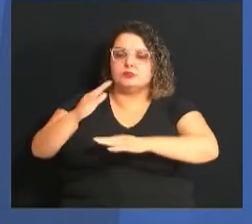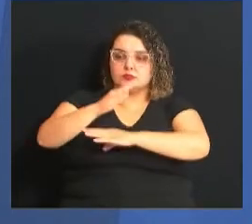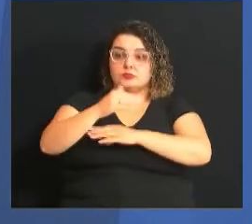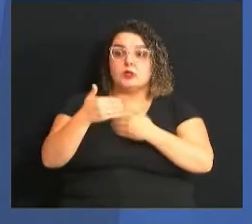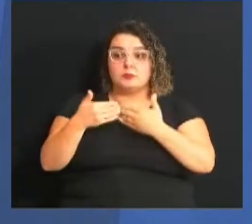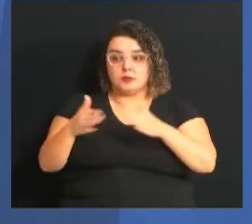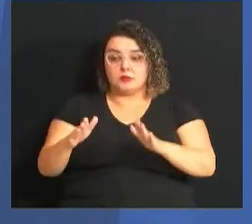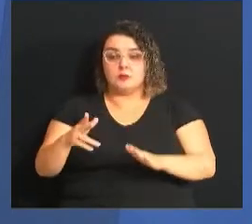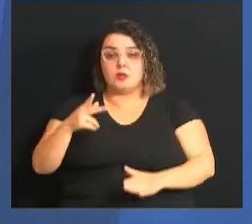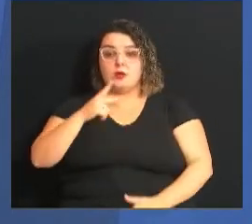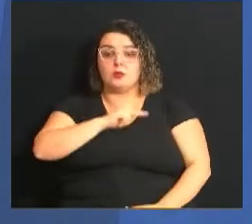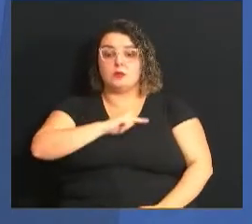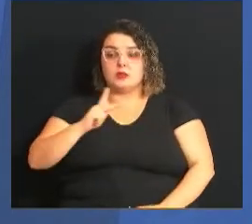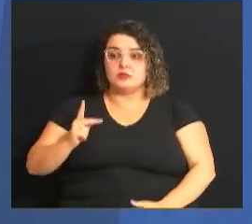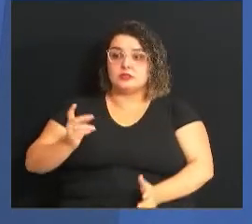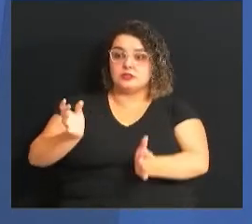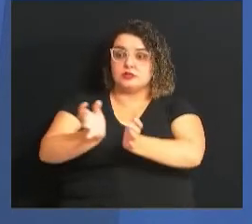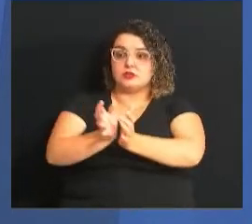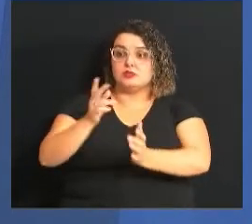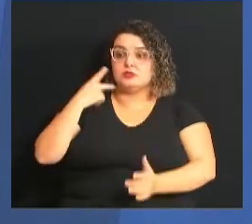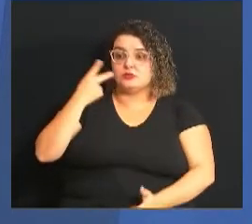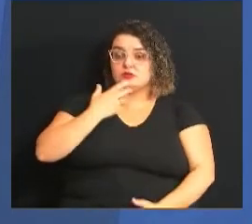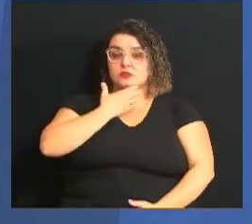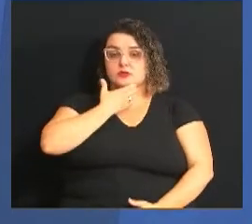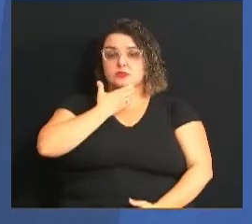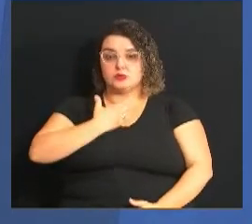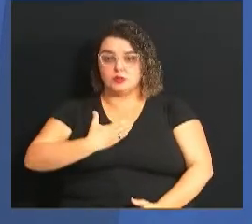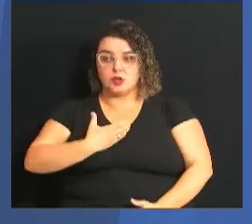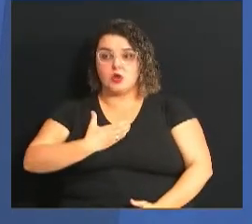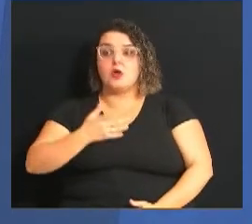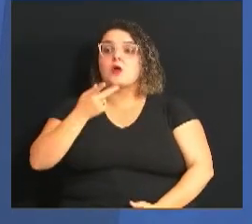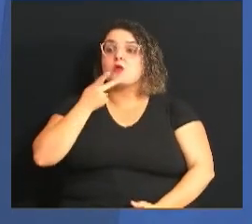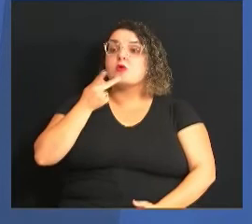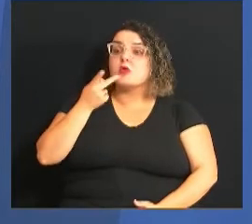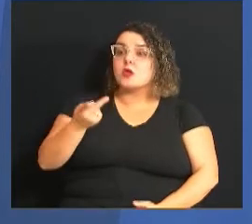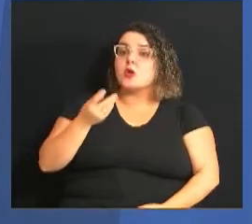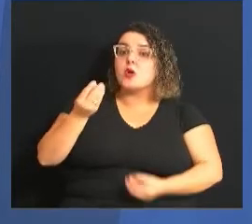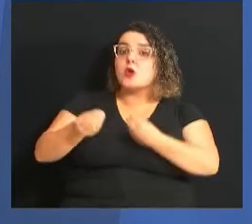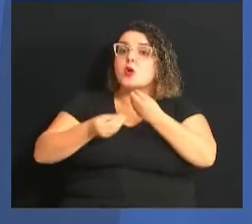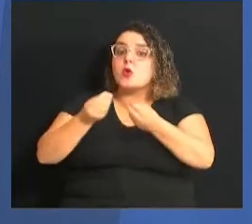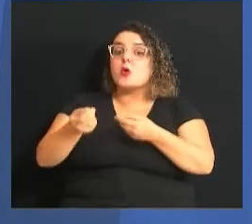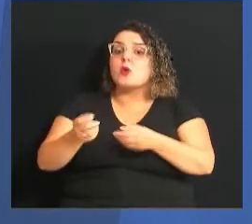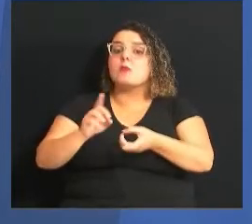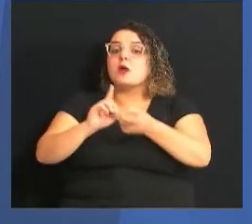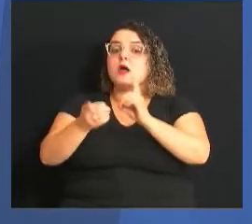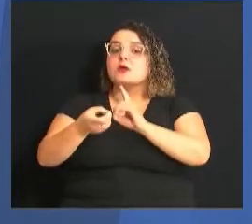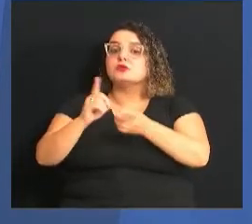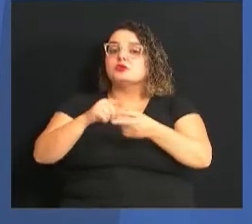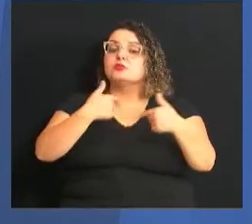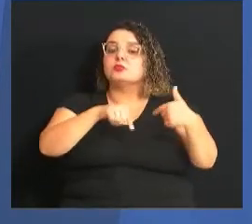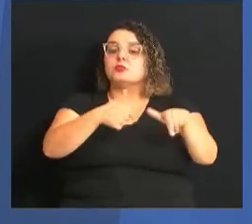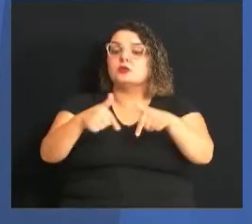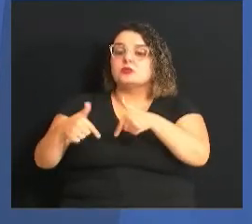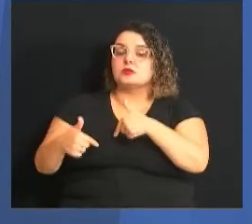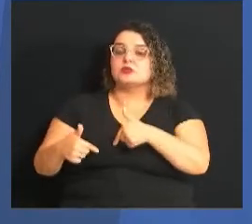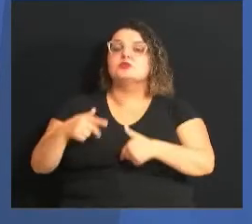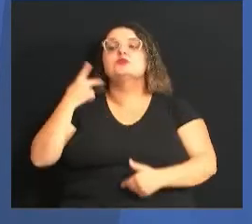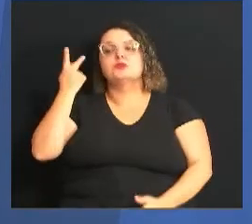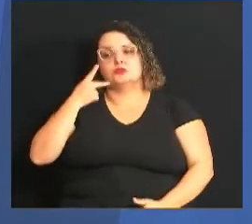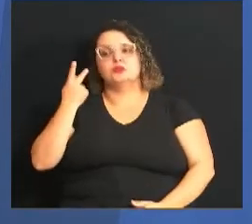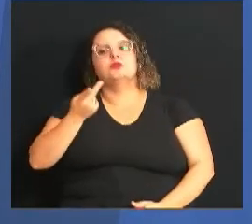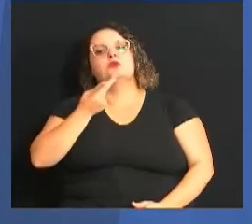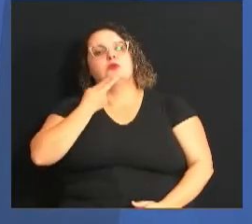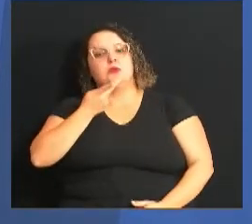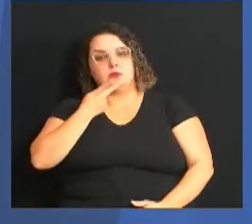o presidente do grupo, o vereador Carmo Luiz, falou de como seria a dinâmica dos trabalhos e os parlamentares falaram